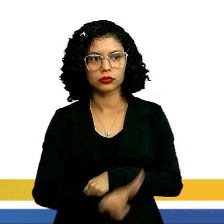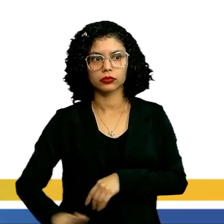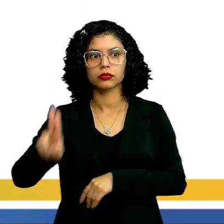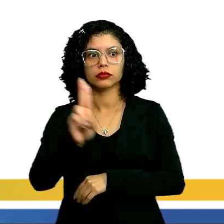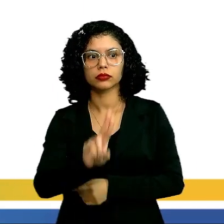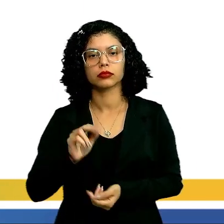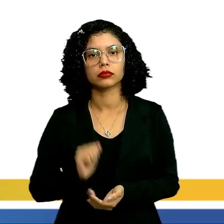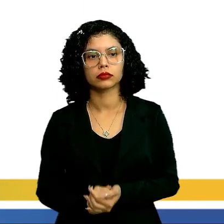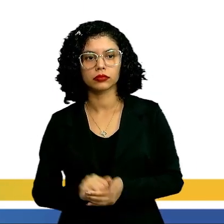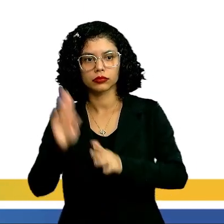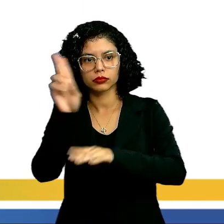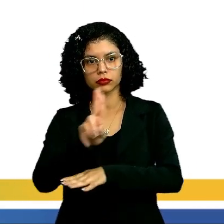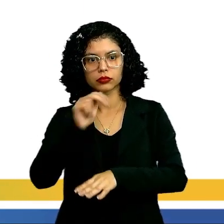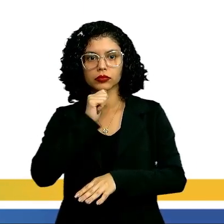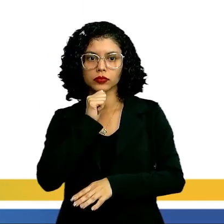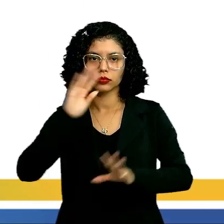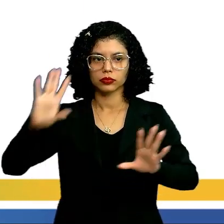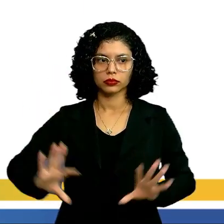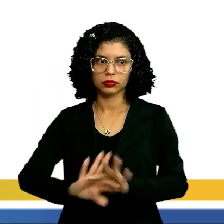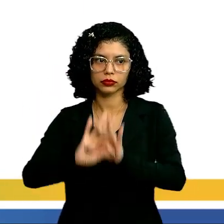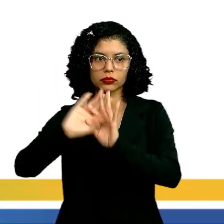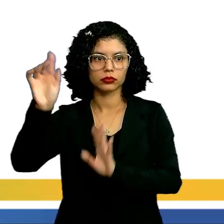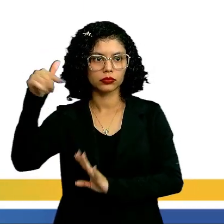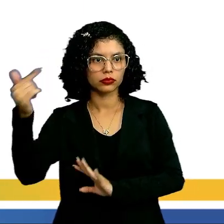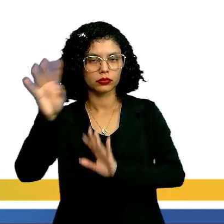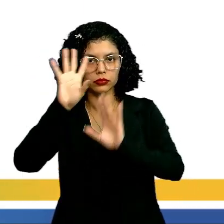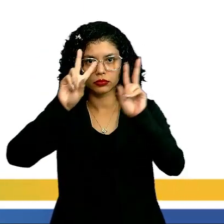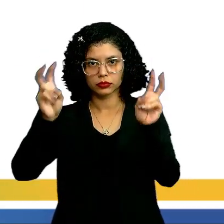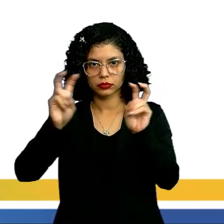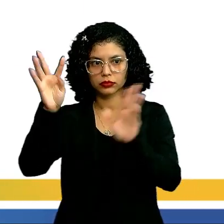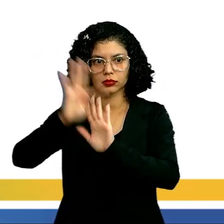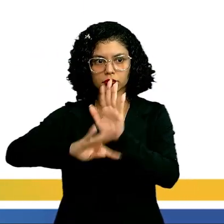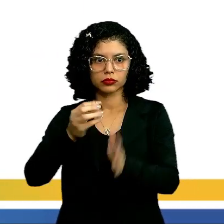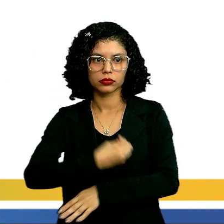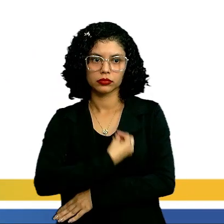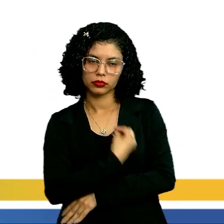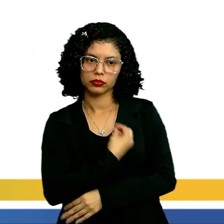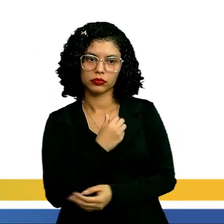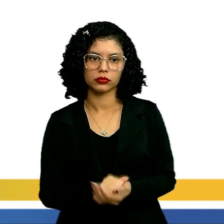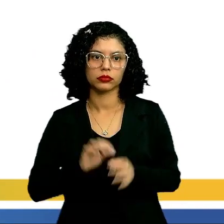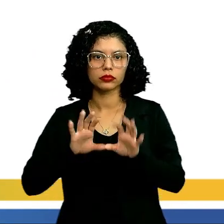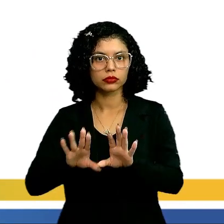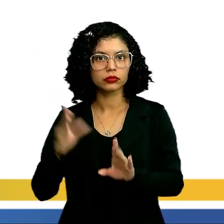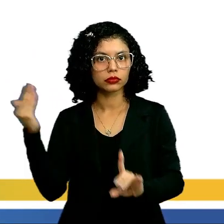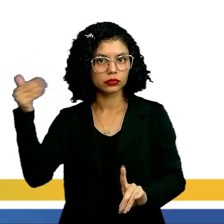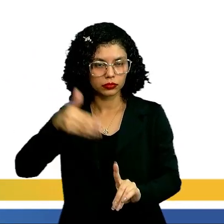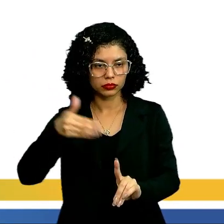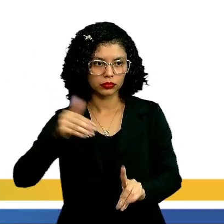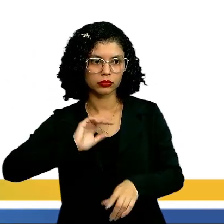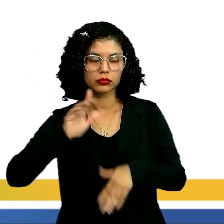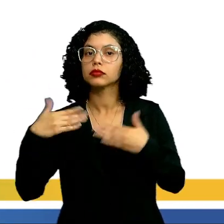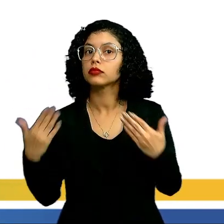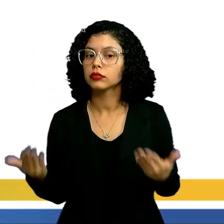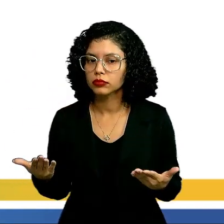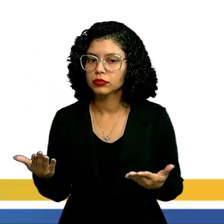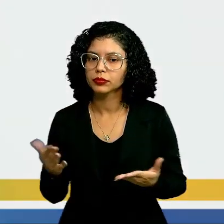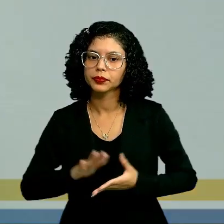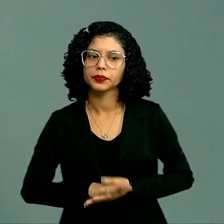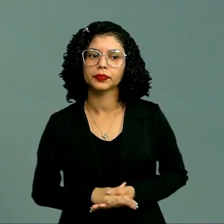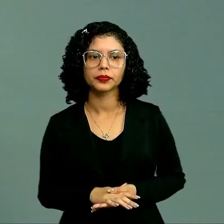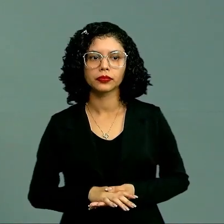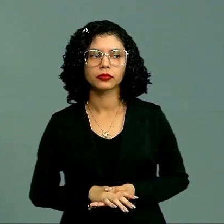utilizado para estabelecer uma ligação com outro termo presente no texto, isto é, fazer referência